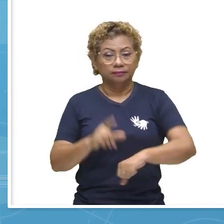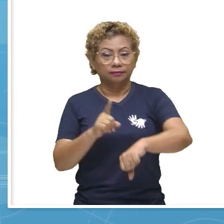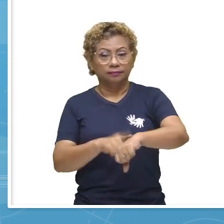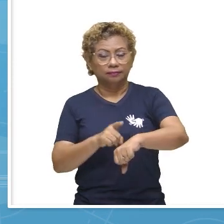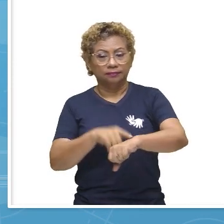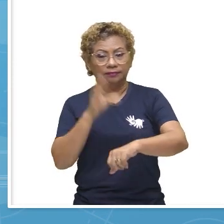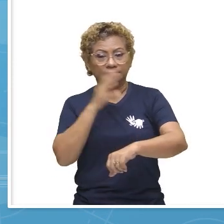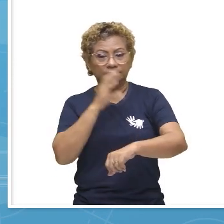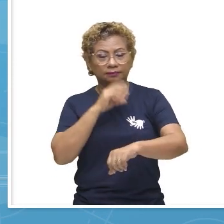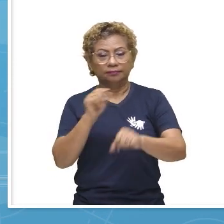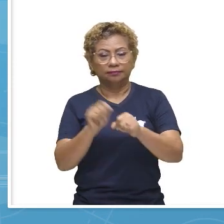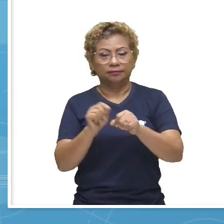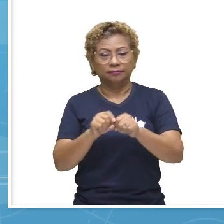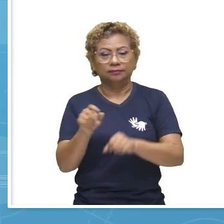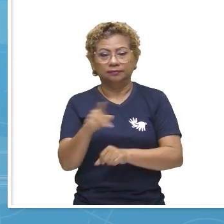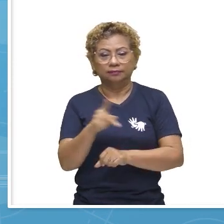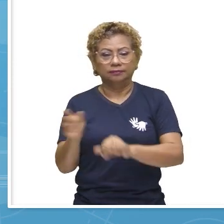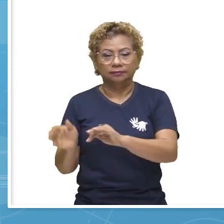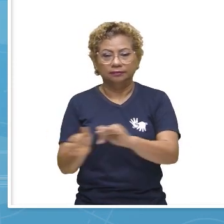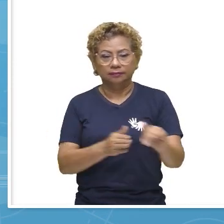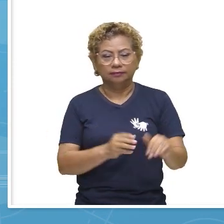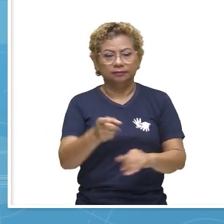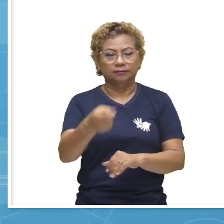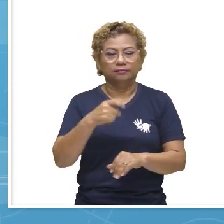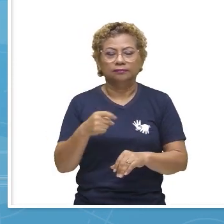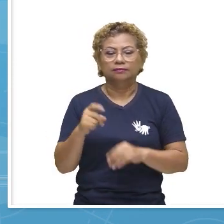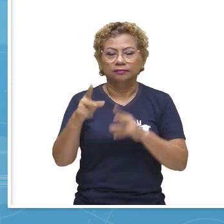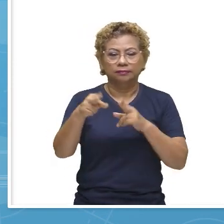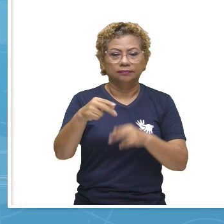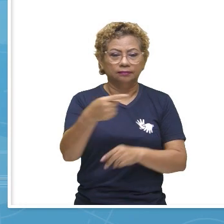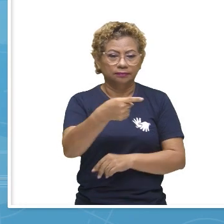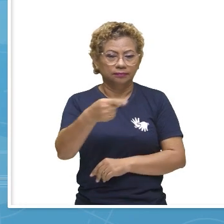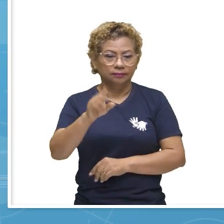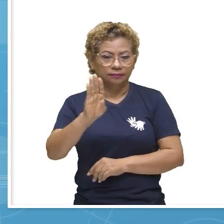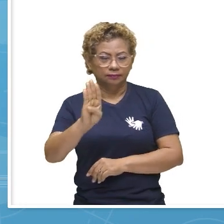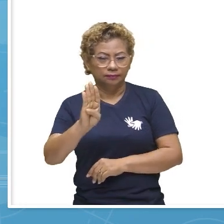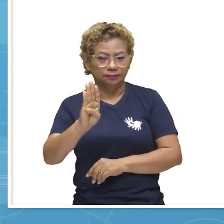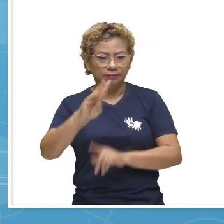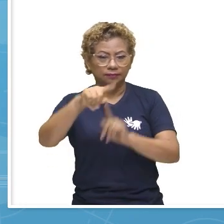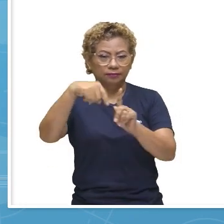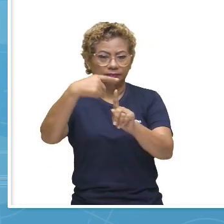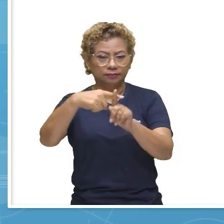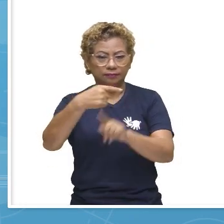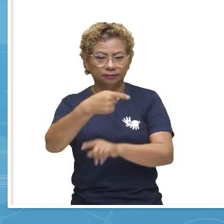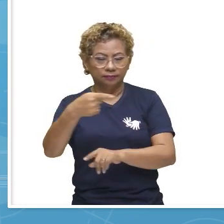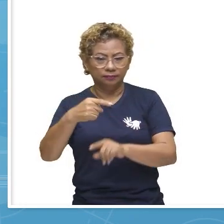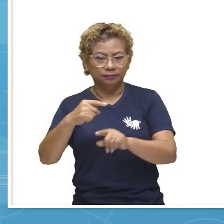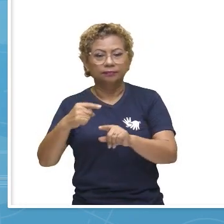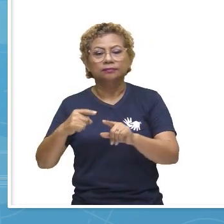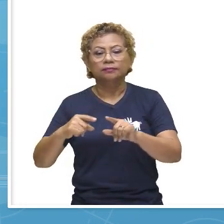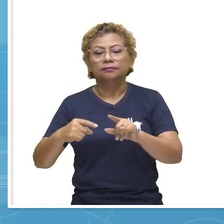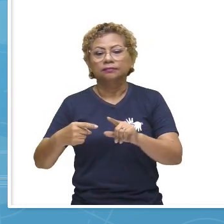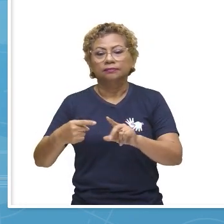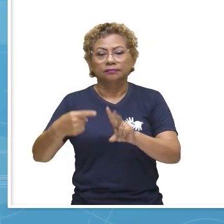estar menos b, mais ou menos raiz quadrada de delta, sobre 2 vezes